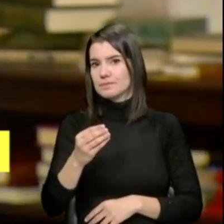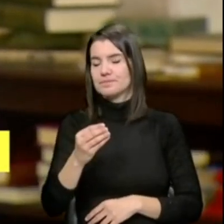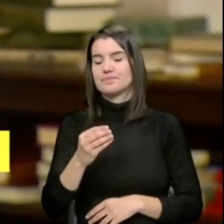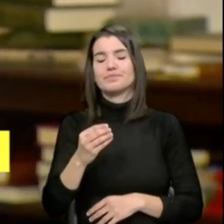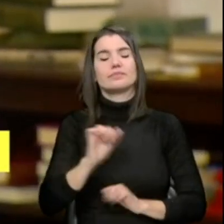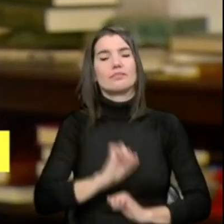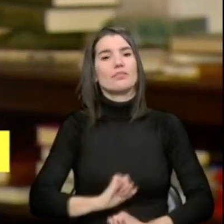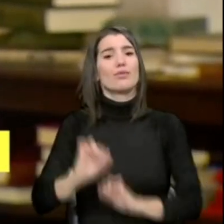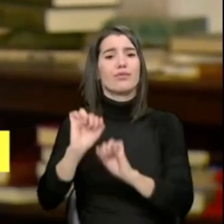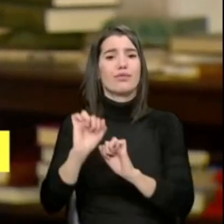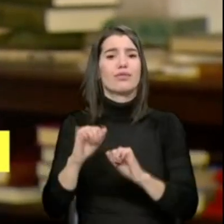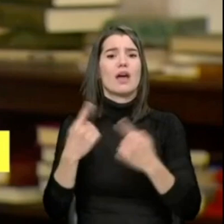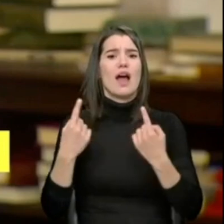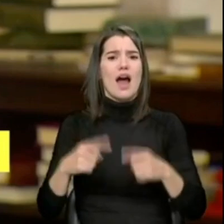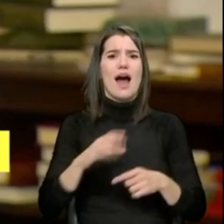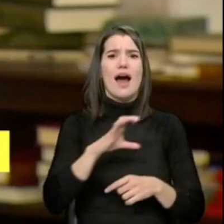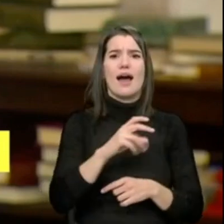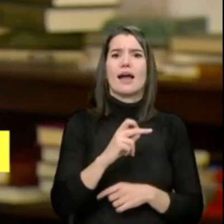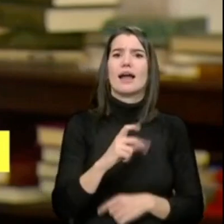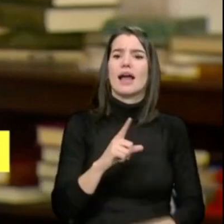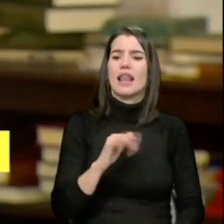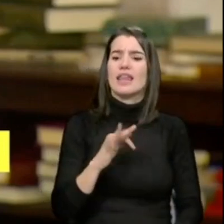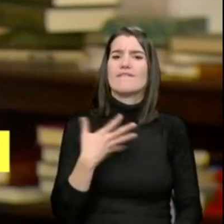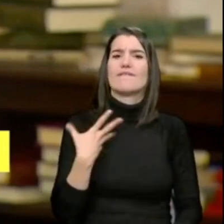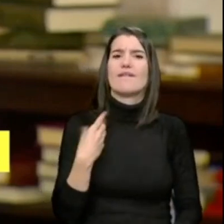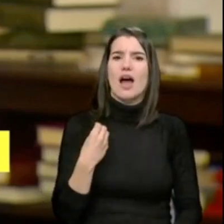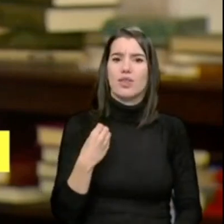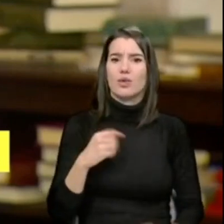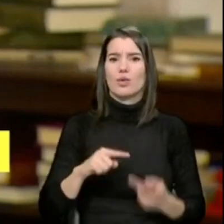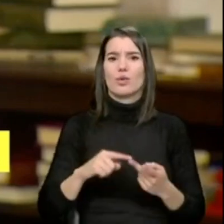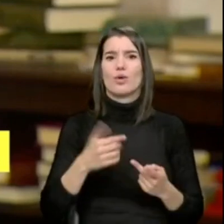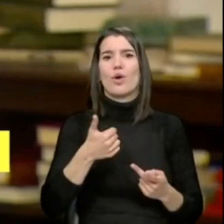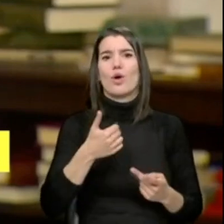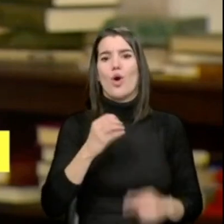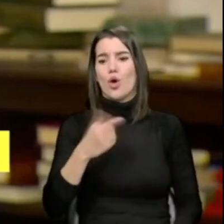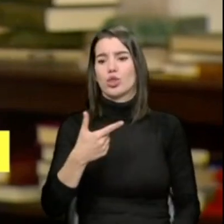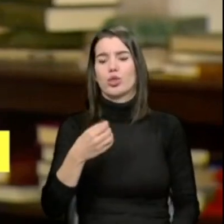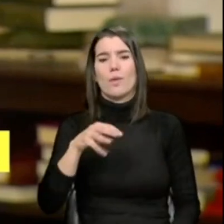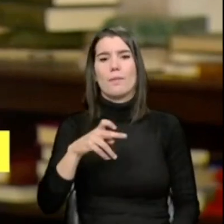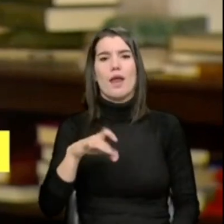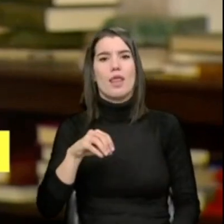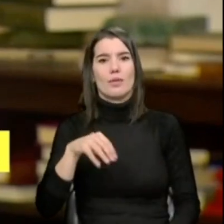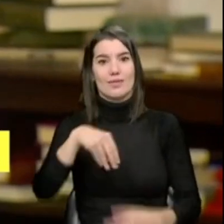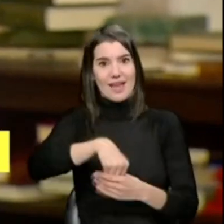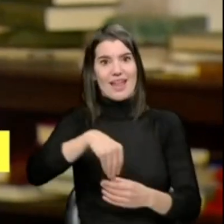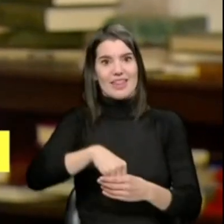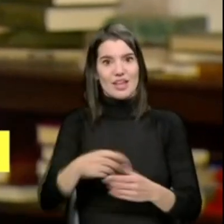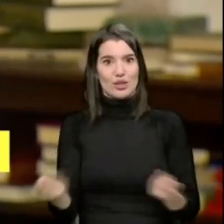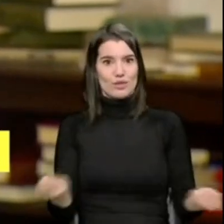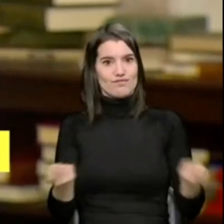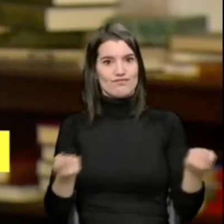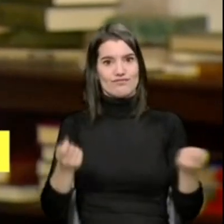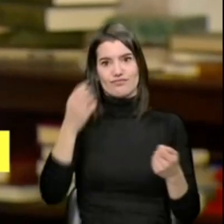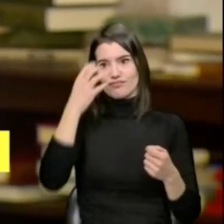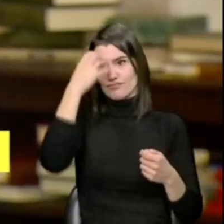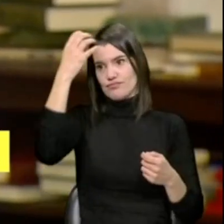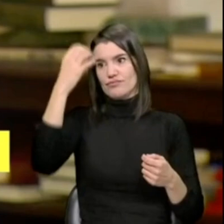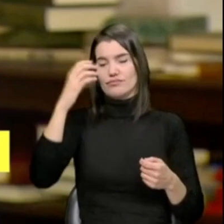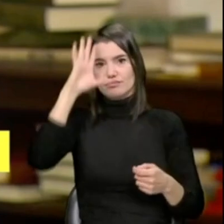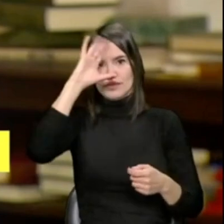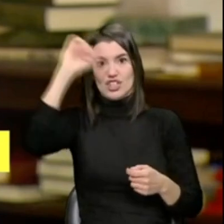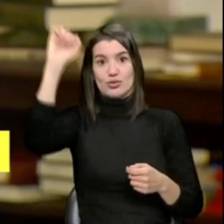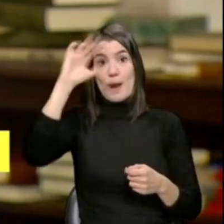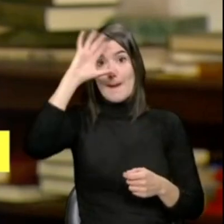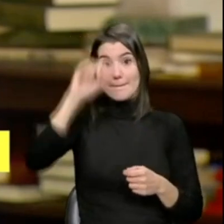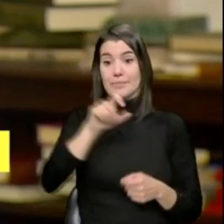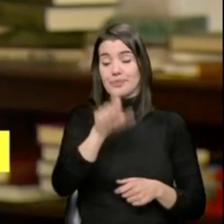pertencia, portanto, havia um califado, o califado otomano, o califado abássida, enfim. Dentro desses califados havia os ministros que eram os homens de